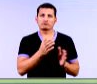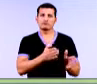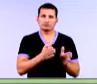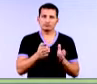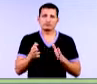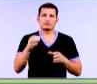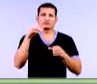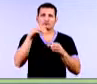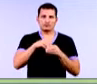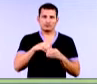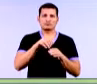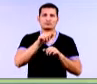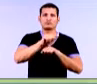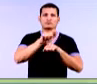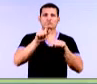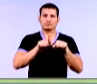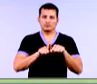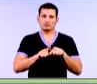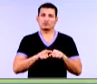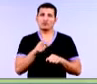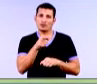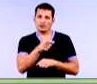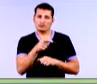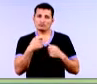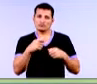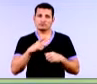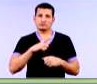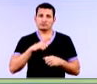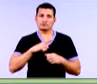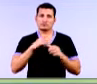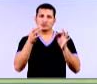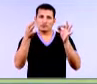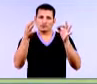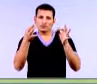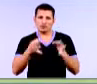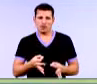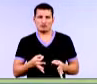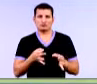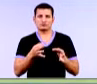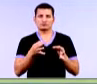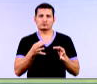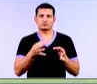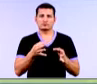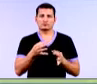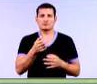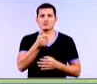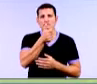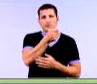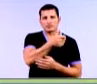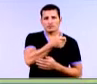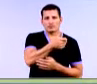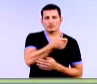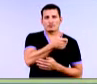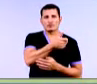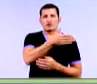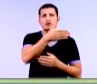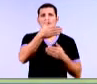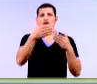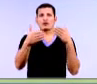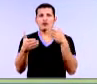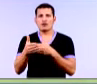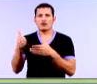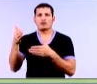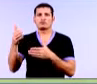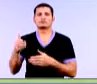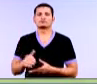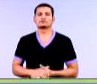executado dentro de um algoritmo. E os mesmos devem estar em ordem. Da primeira instrução até a última, gente. Isso